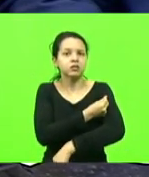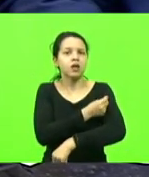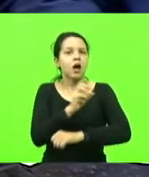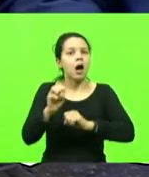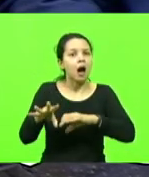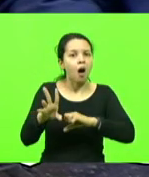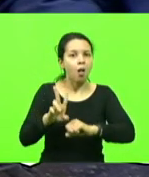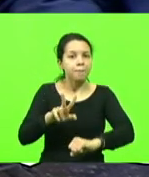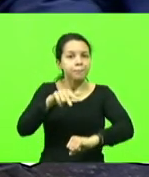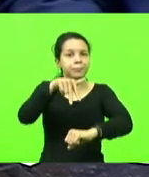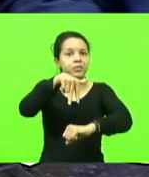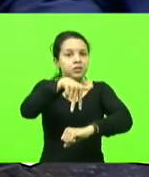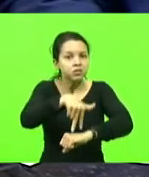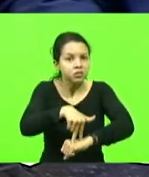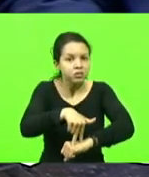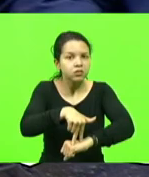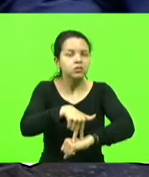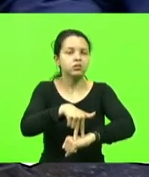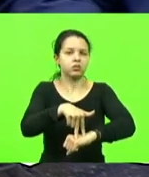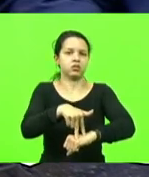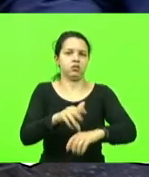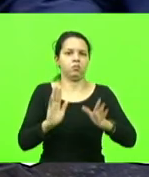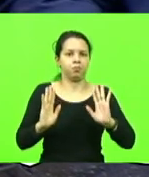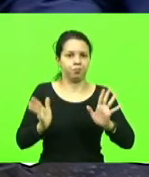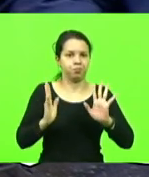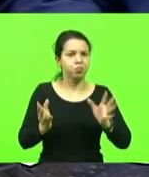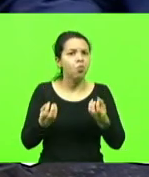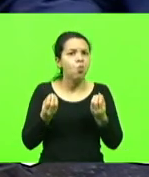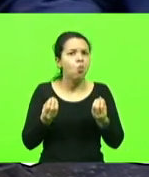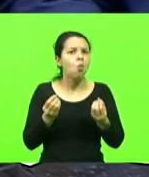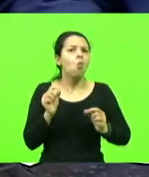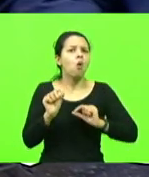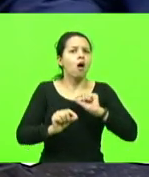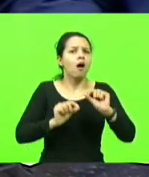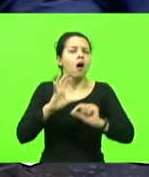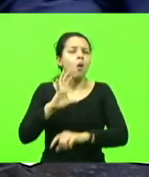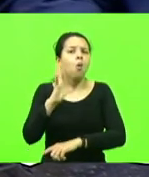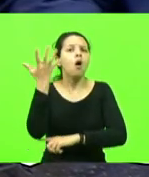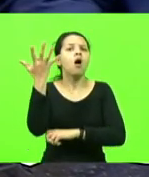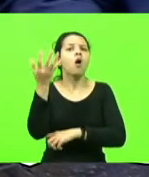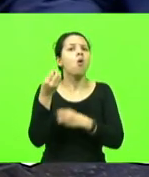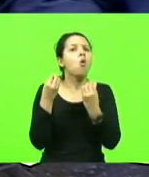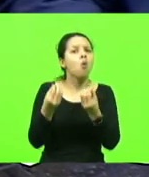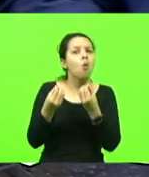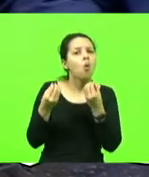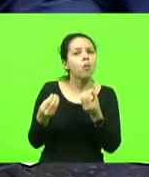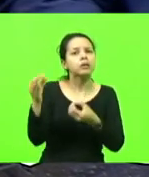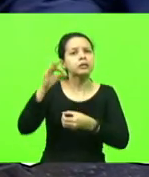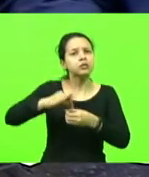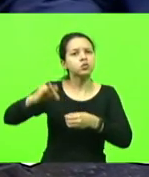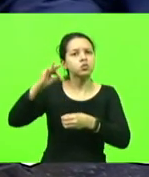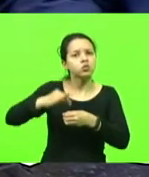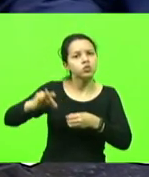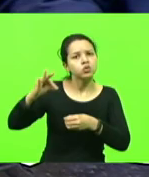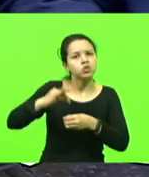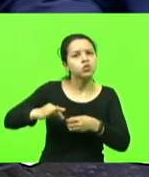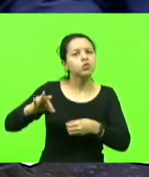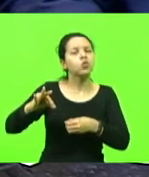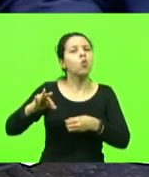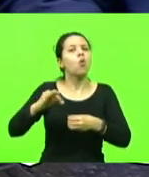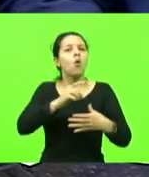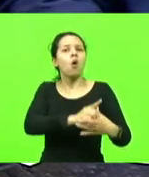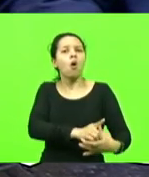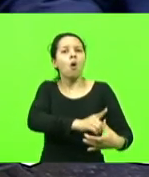presenciais. Por Deus, o que está acontecendo? Como pode uma instituição se arrogar